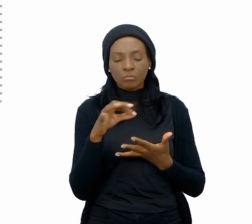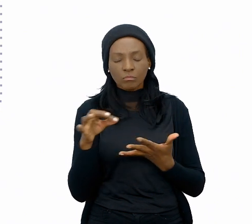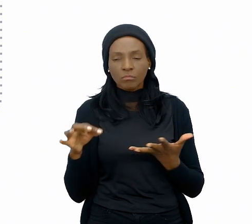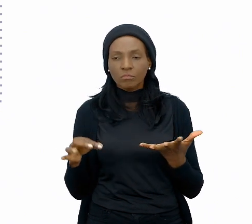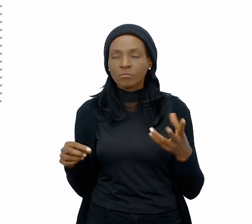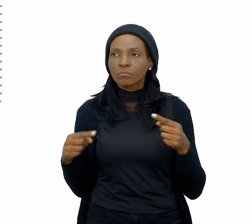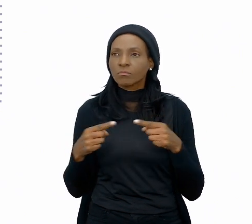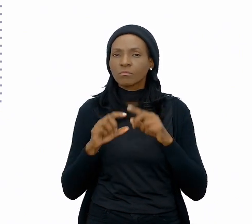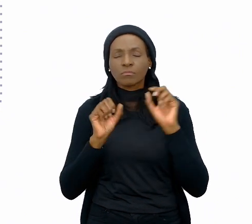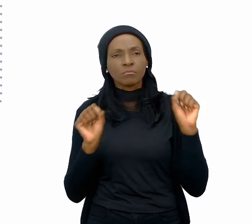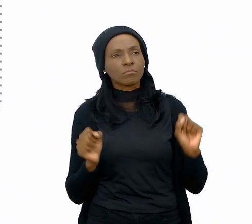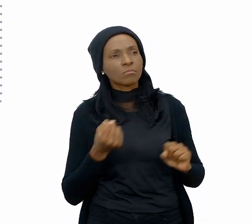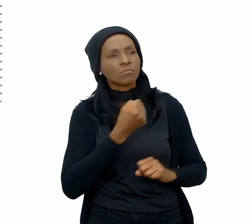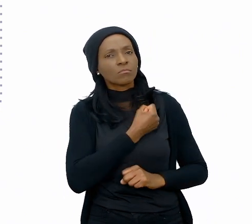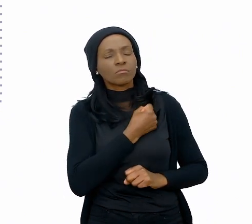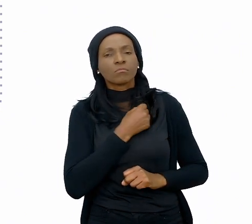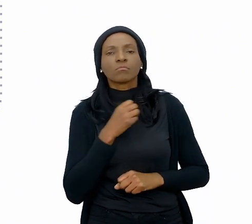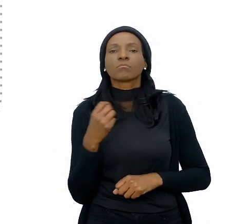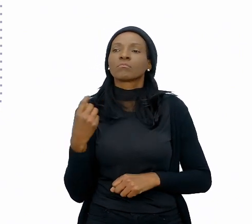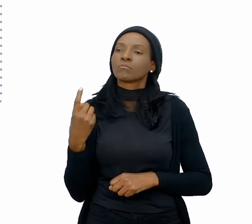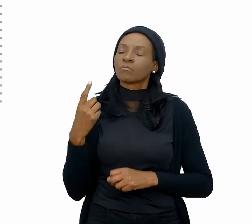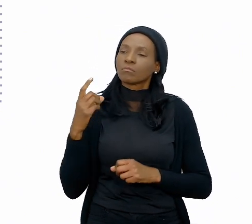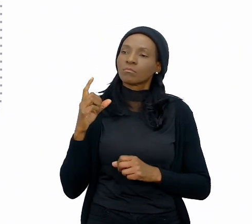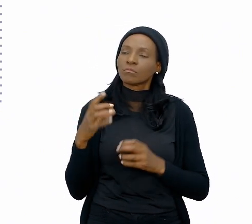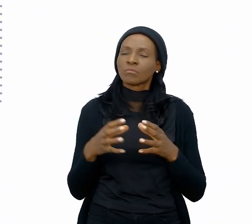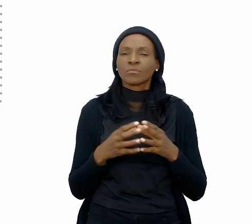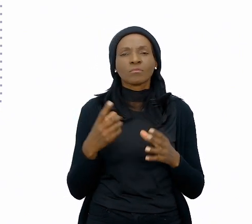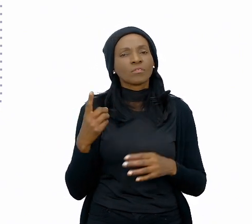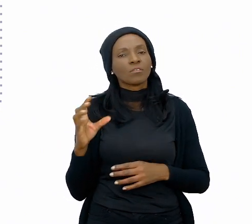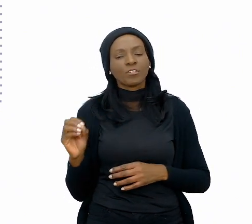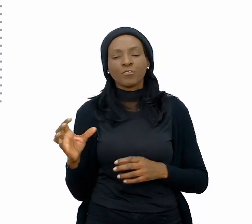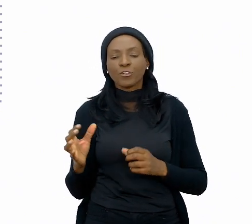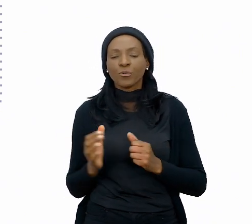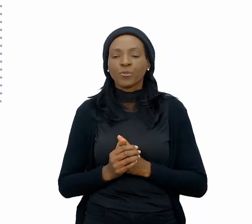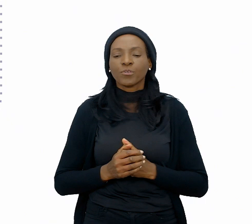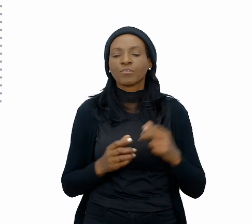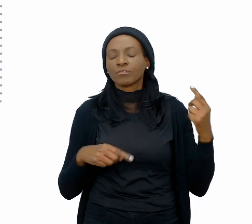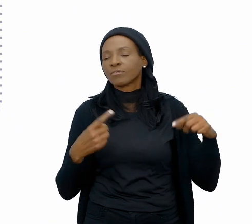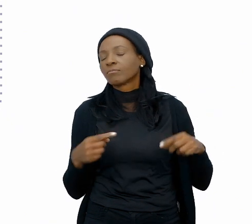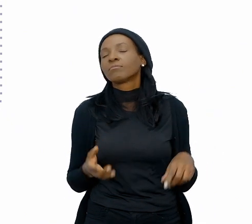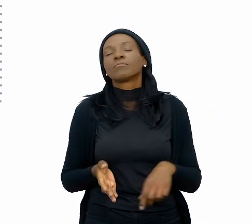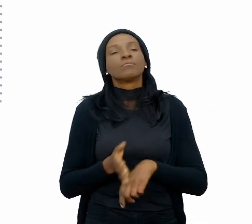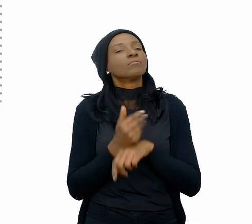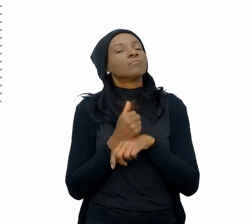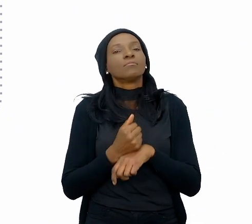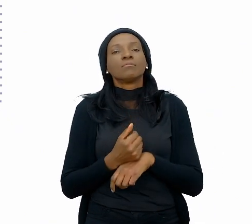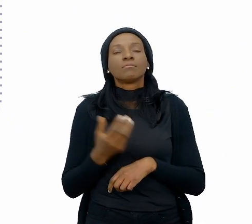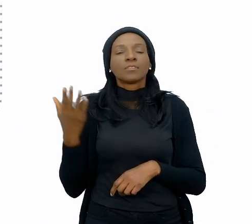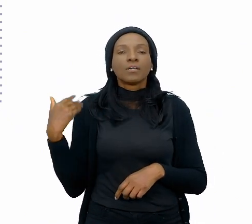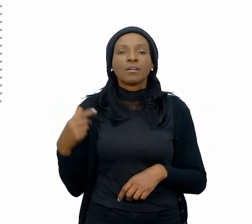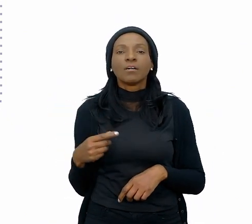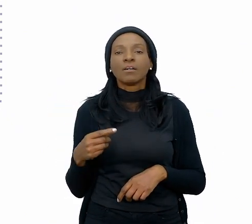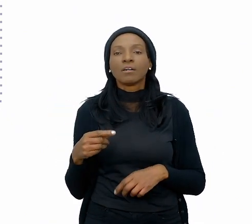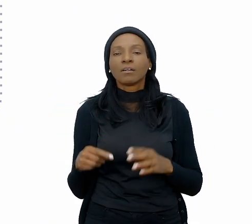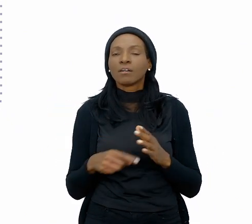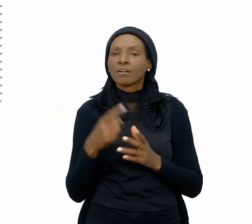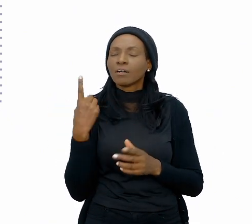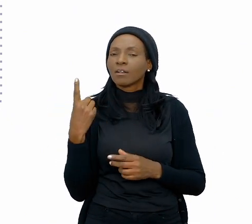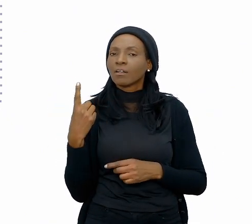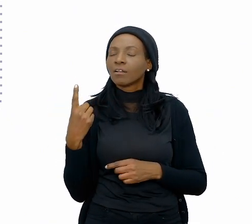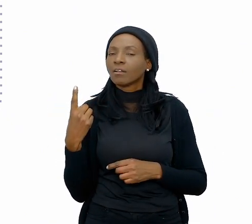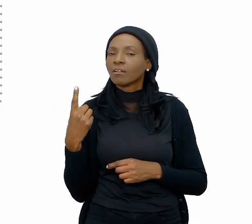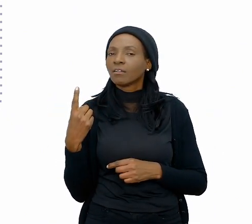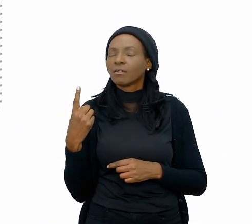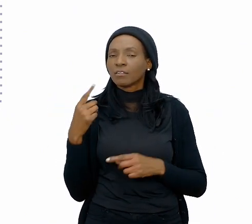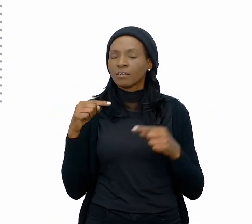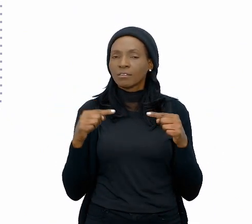do sistema de numeração decimal discutidos anteriormente. Então, o primeiro ponto